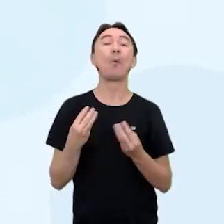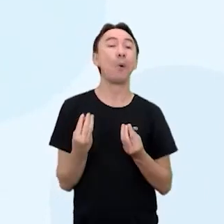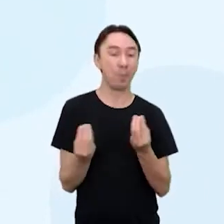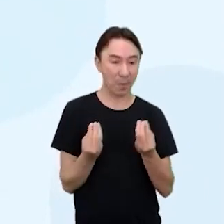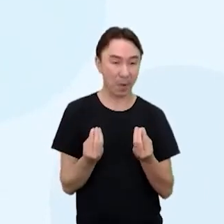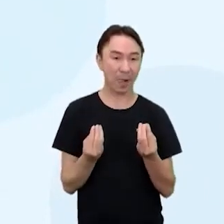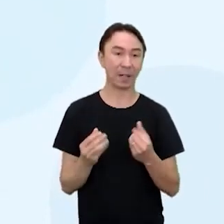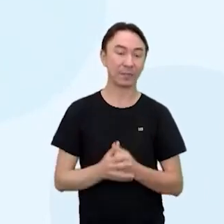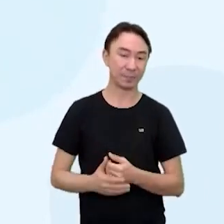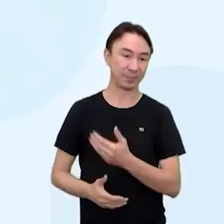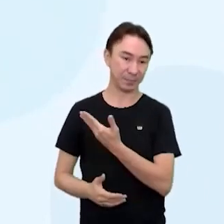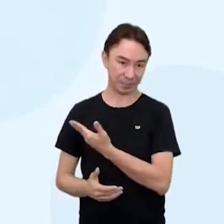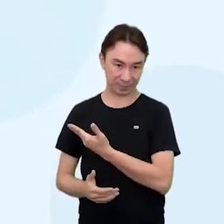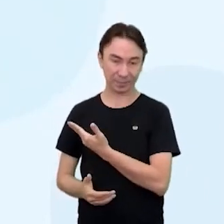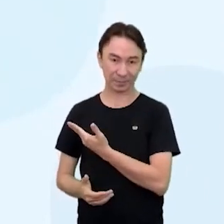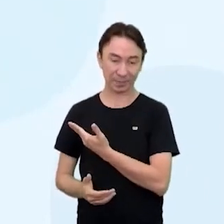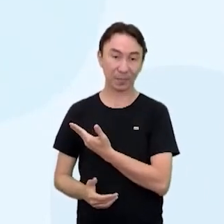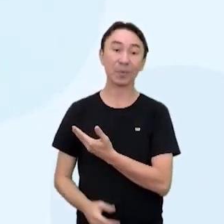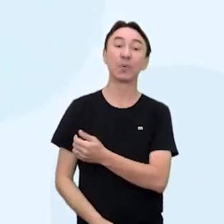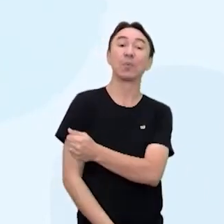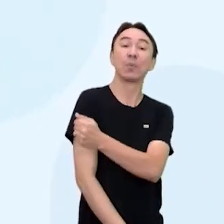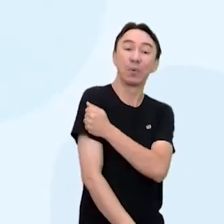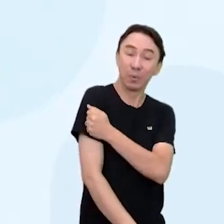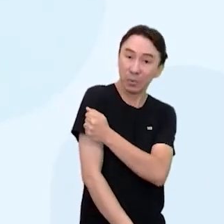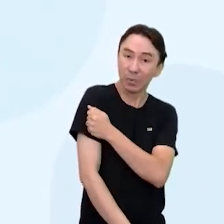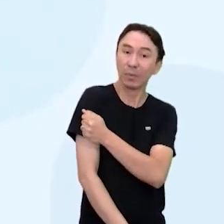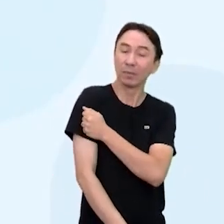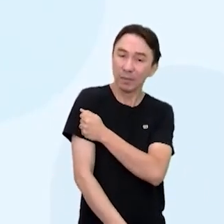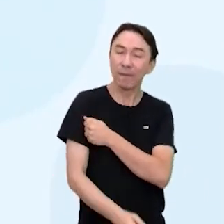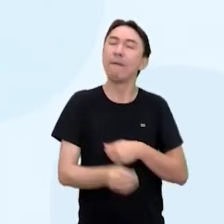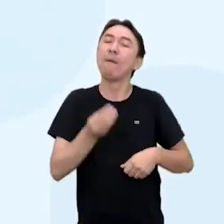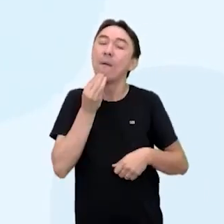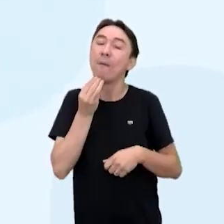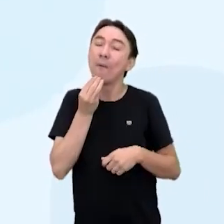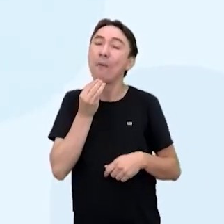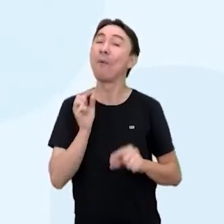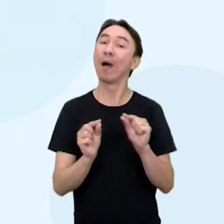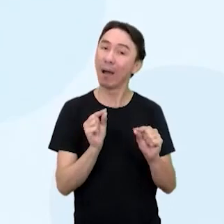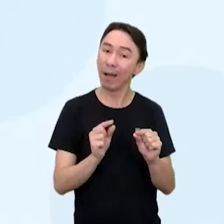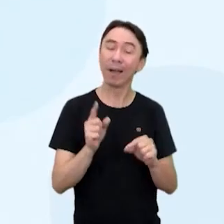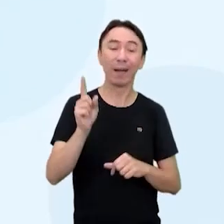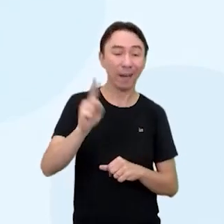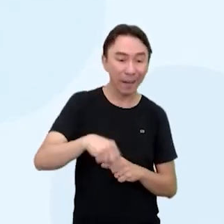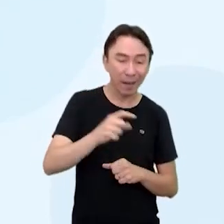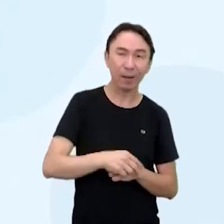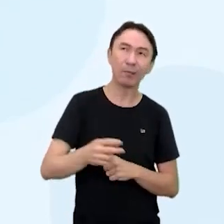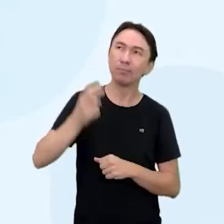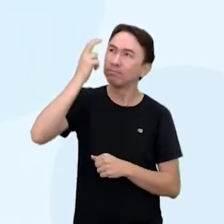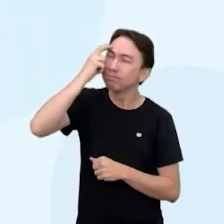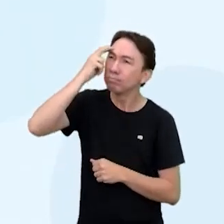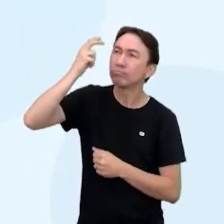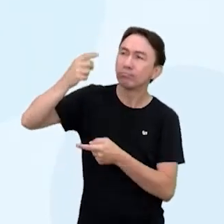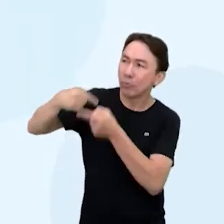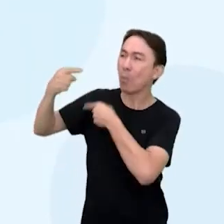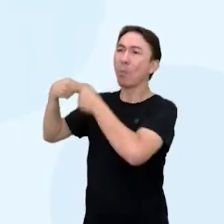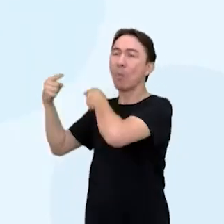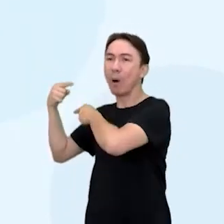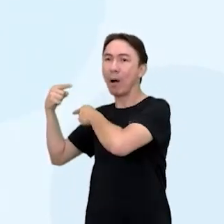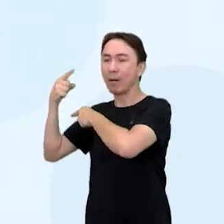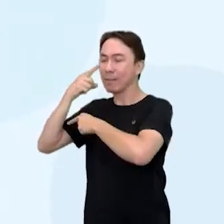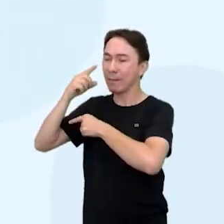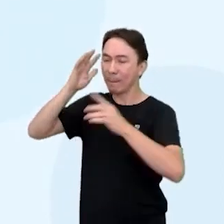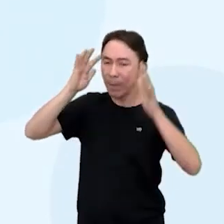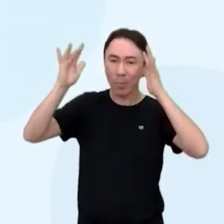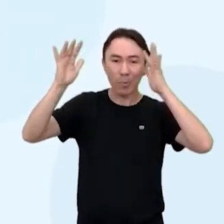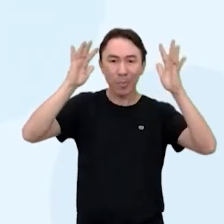Anderson. O estudante terá a oportunidade de refletir sobre heranças culturais e aprofundar conhecimentos presentes em